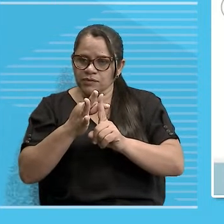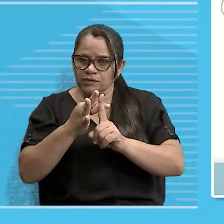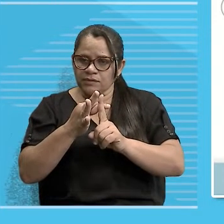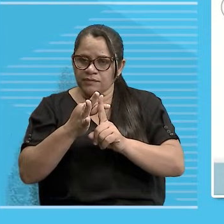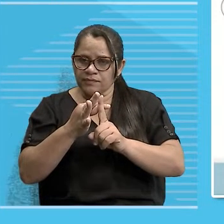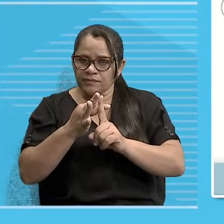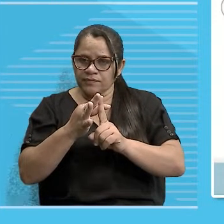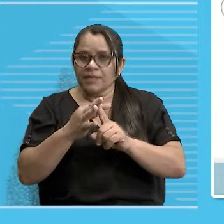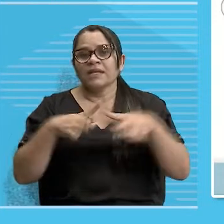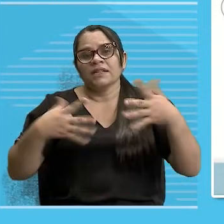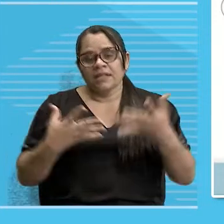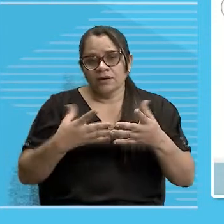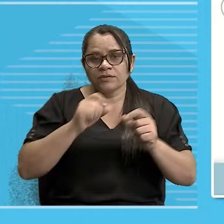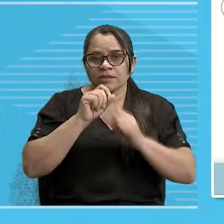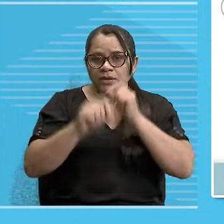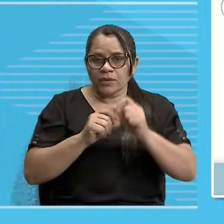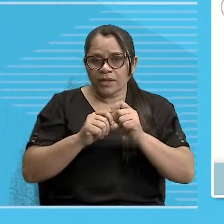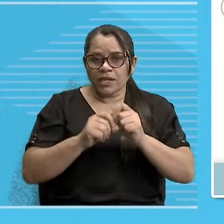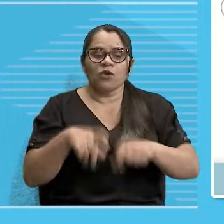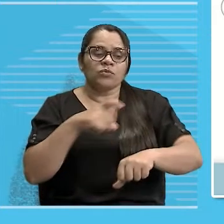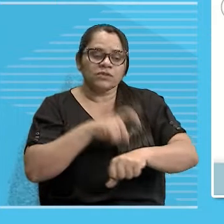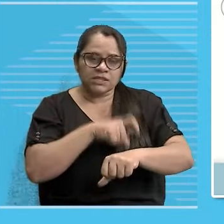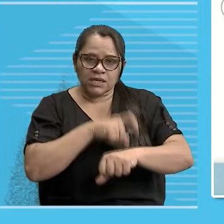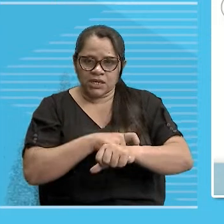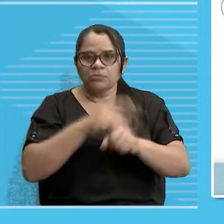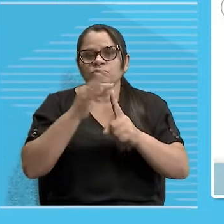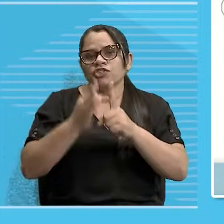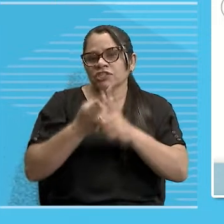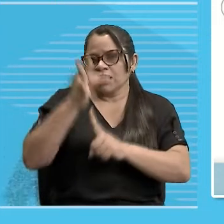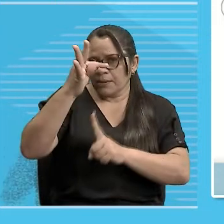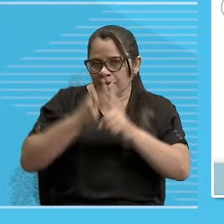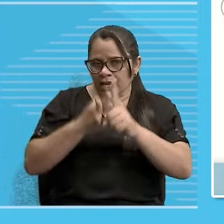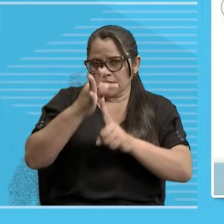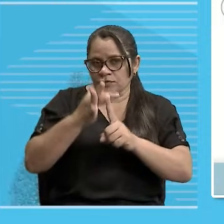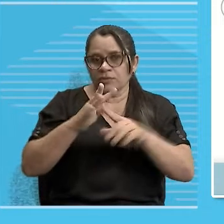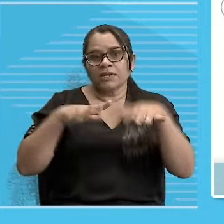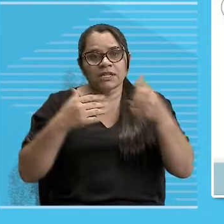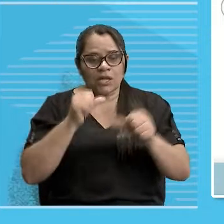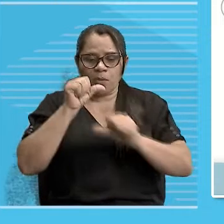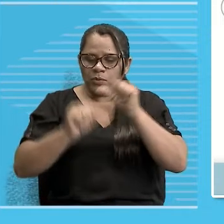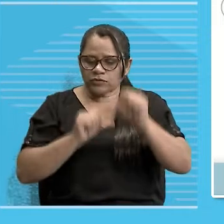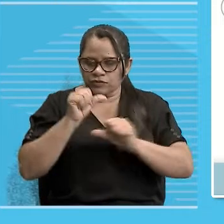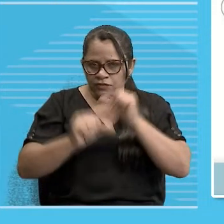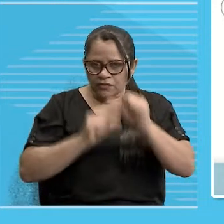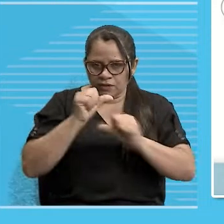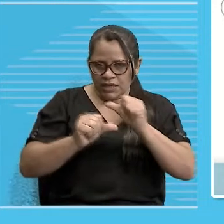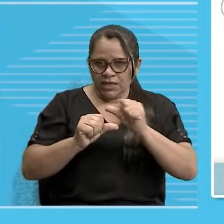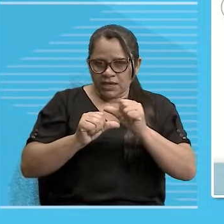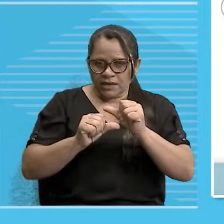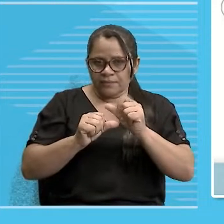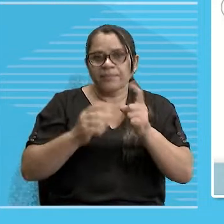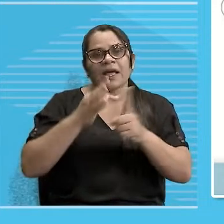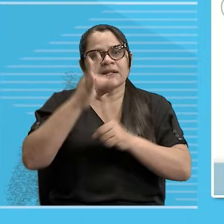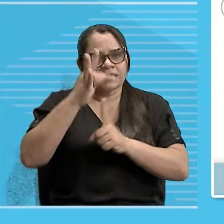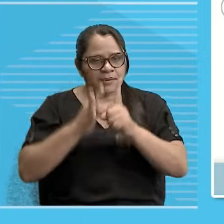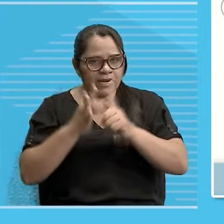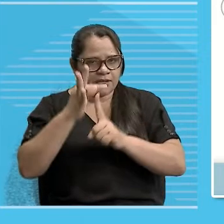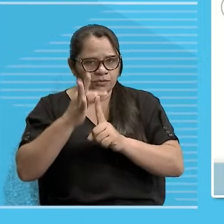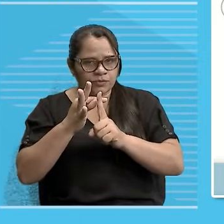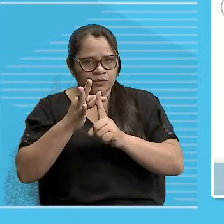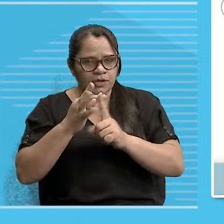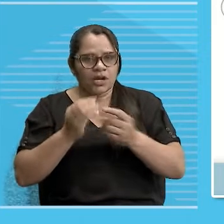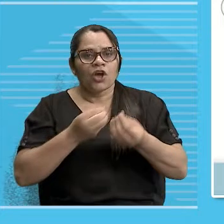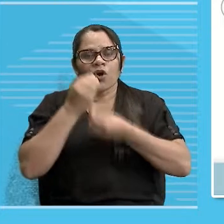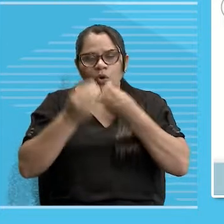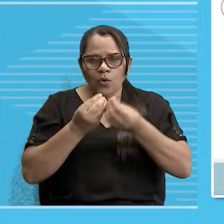tenho um intervalo de temperaturas, eu já vou modificar a minha expressão. Tá?